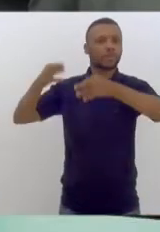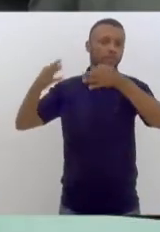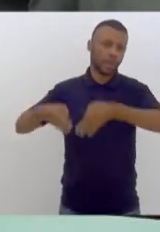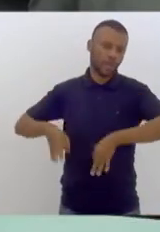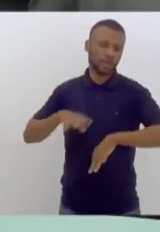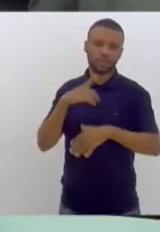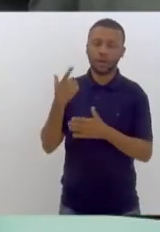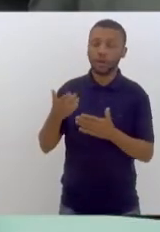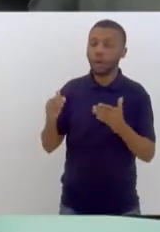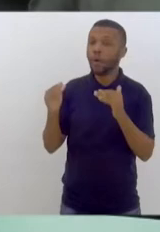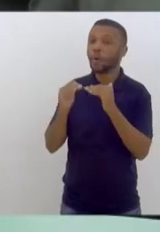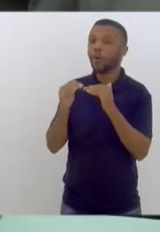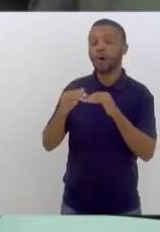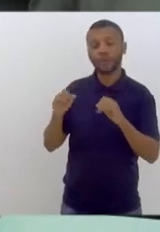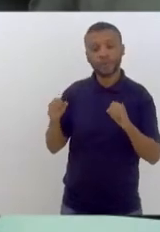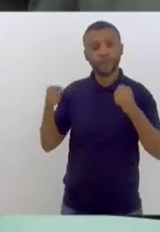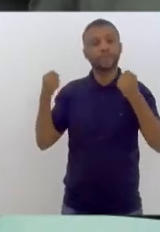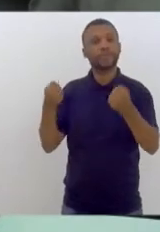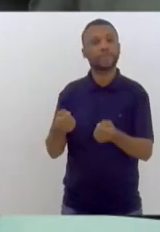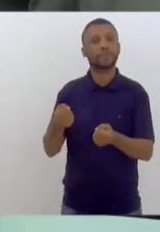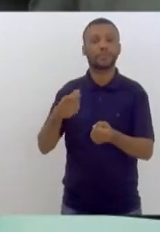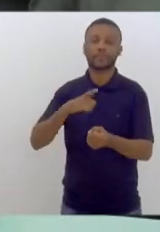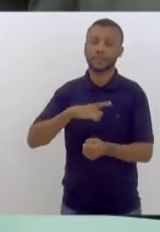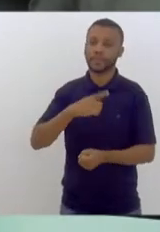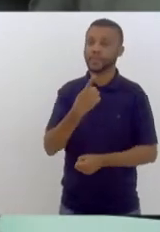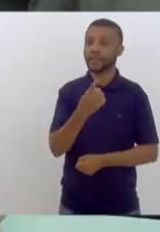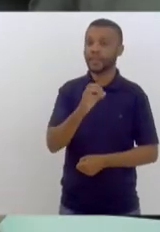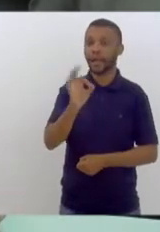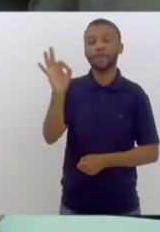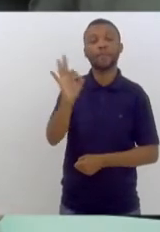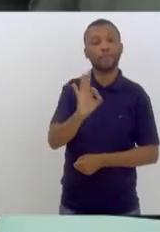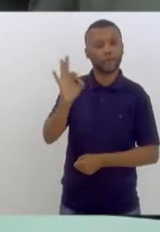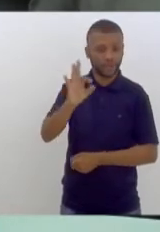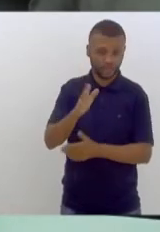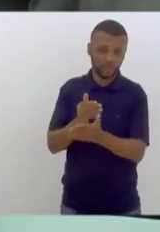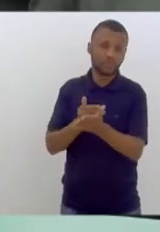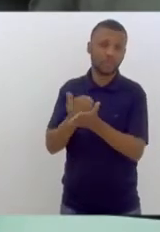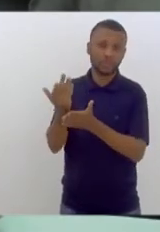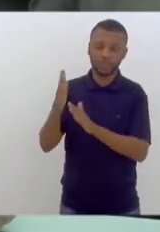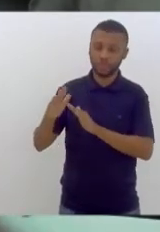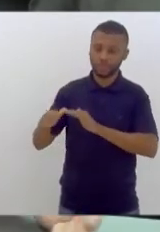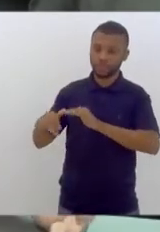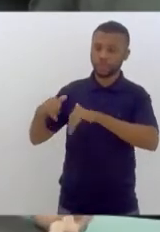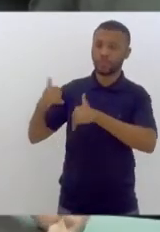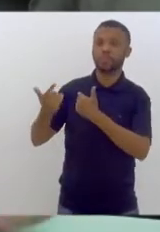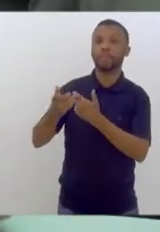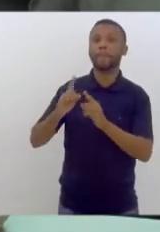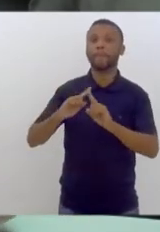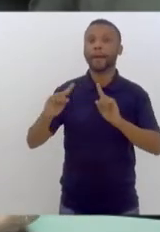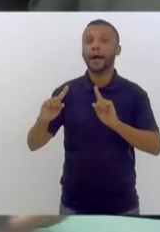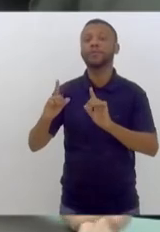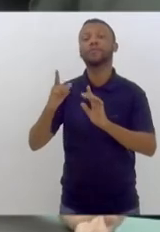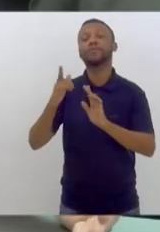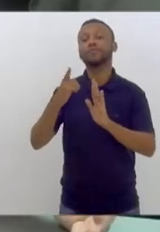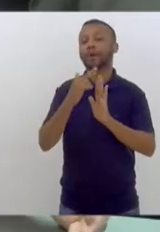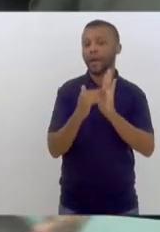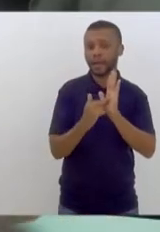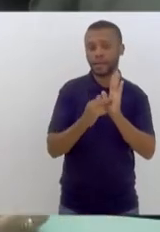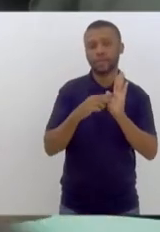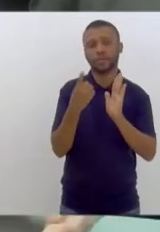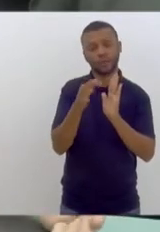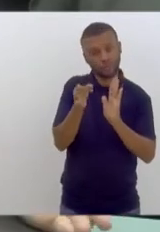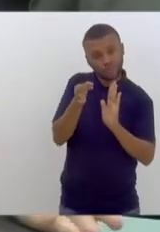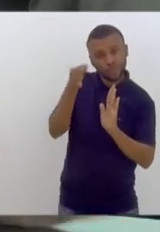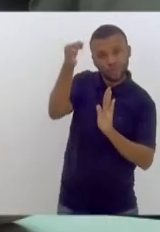advogo por deixar estabelecido em 10% inicialmente, com a prerrogativa da gente poder ampliar isso